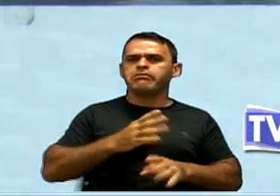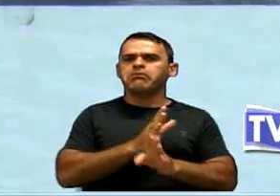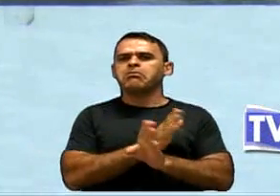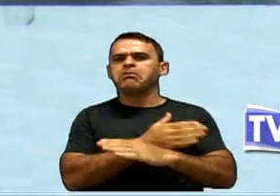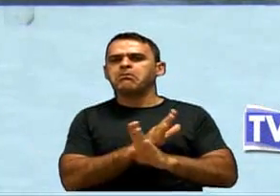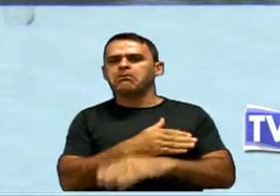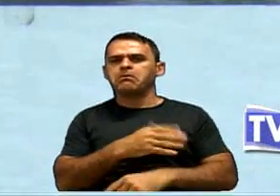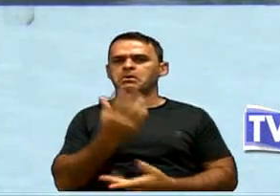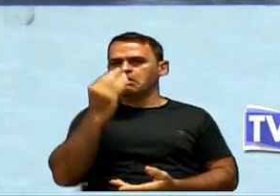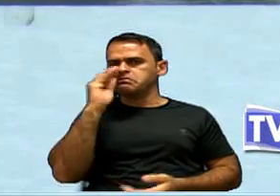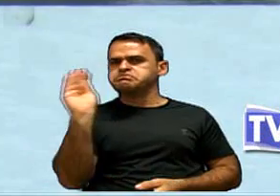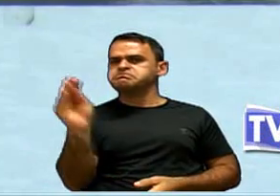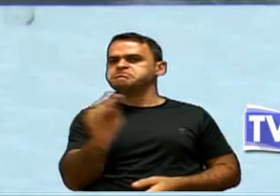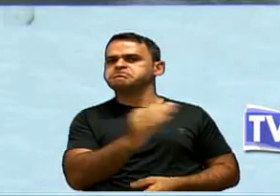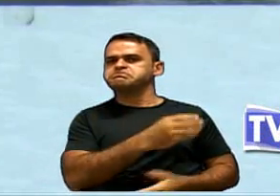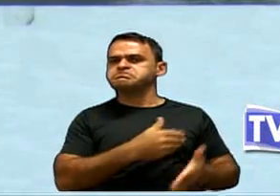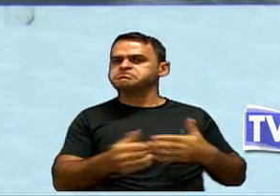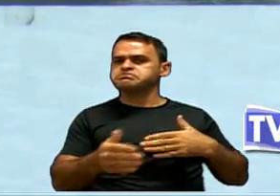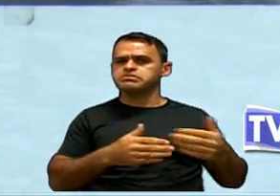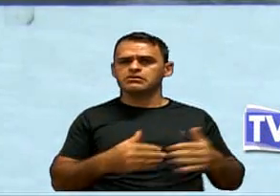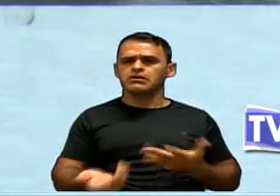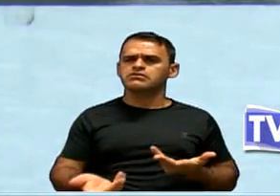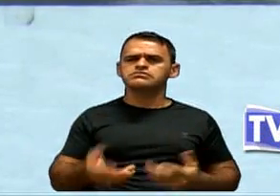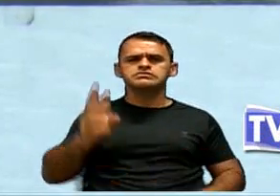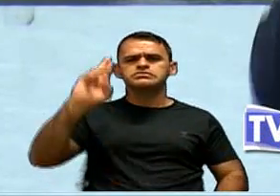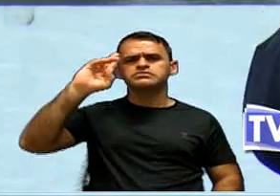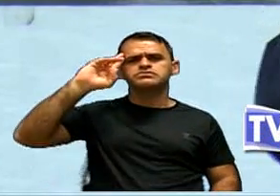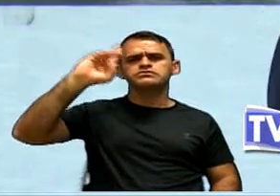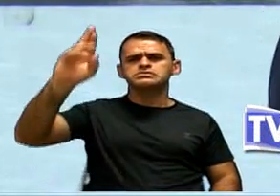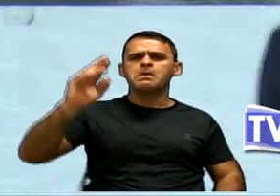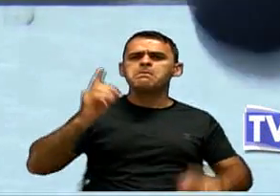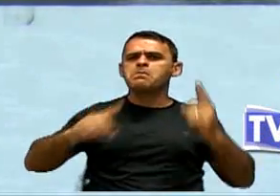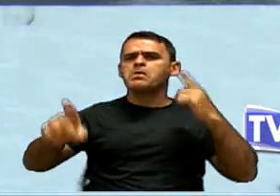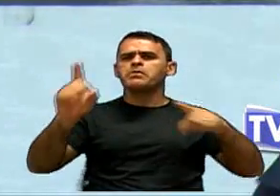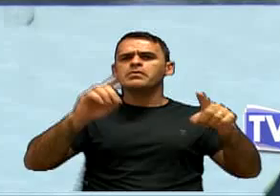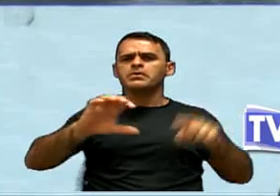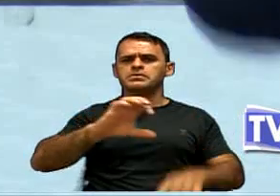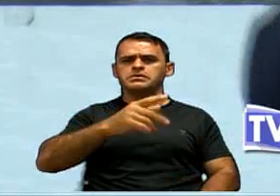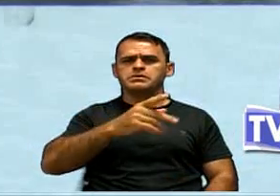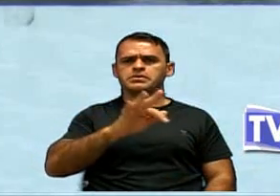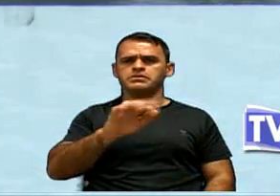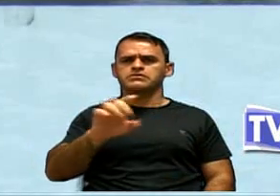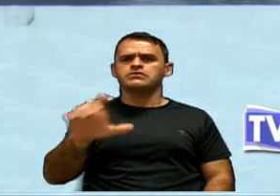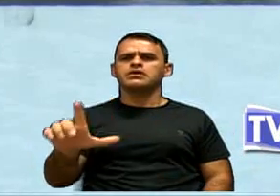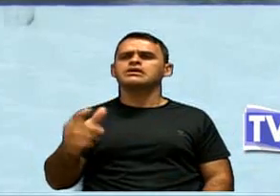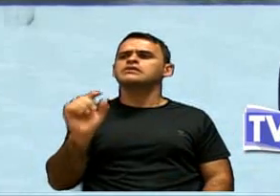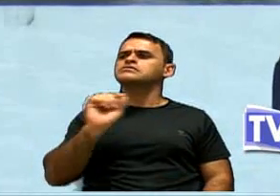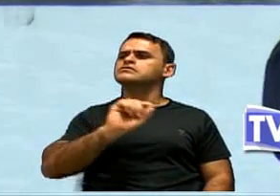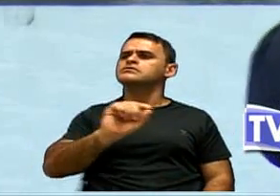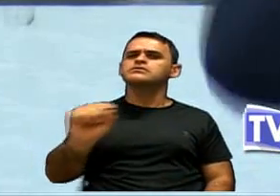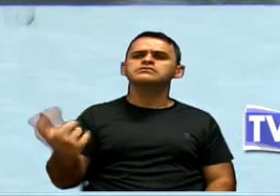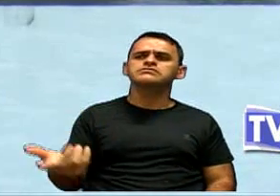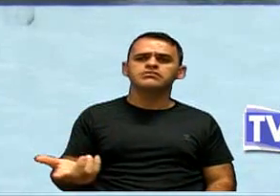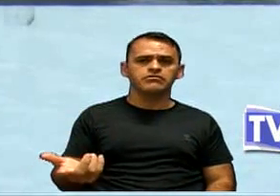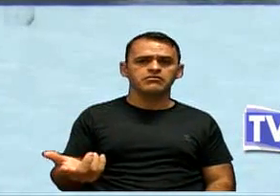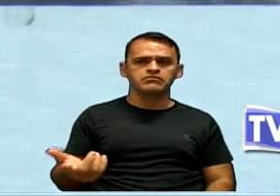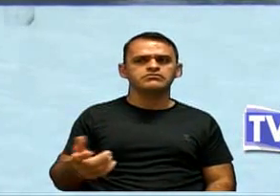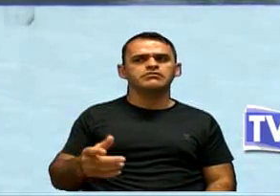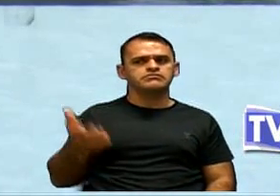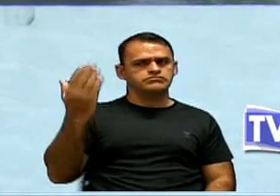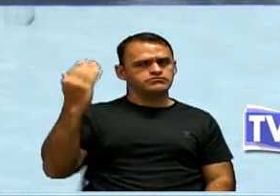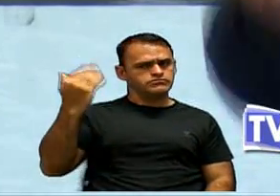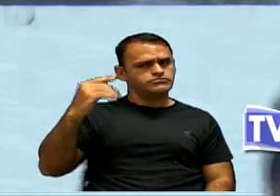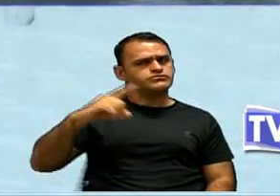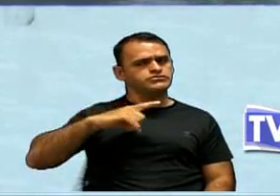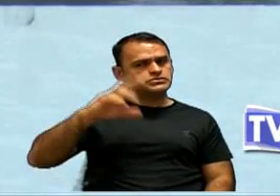para estar aqui a gerente da CPFL, que na época do outro gerente, sempre tinha alguém